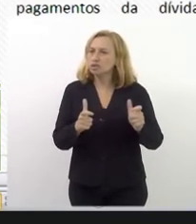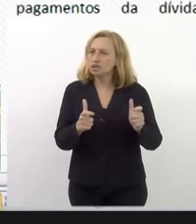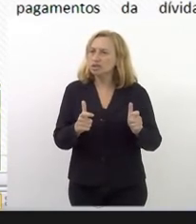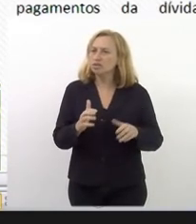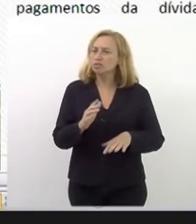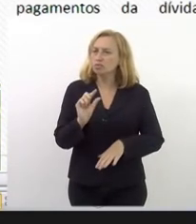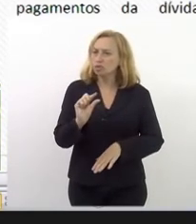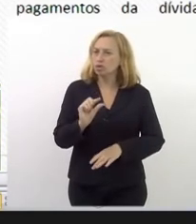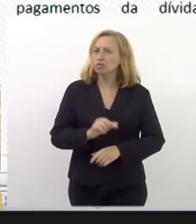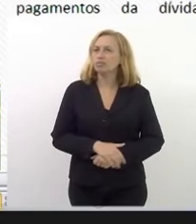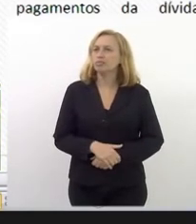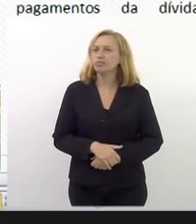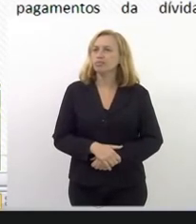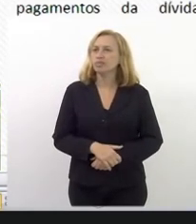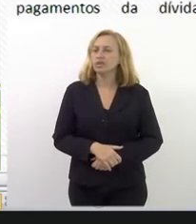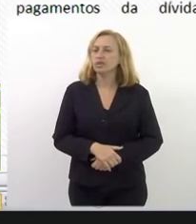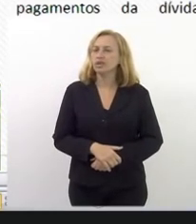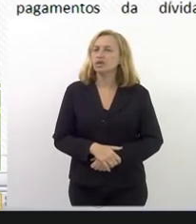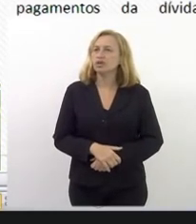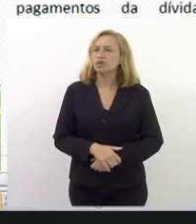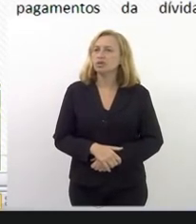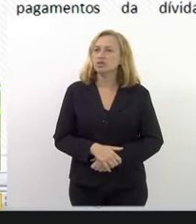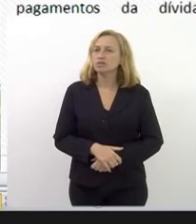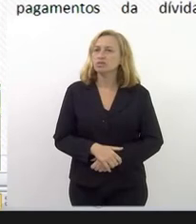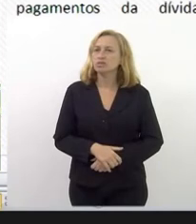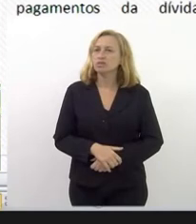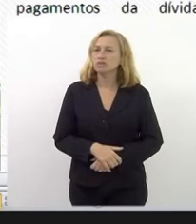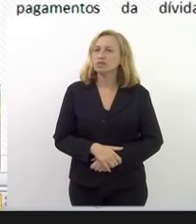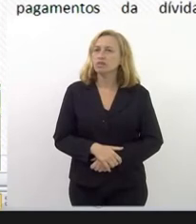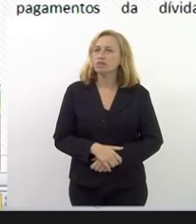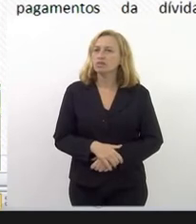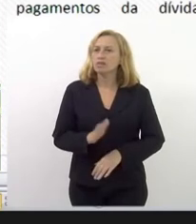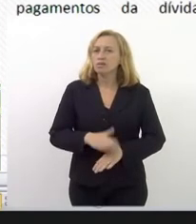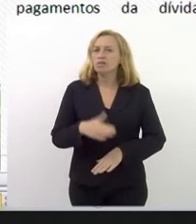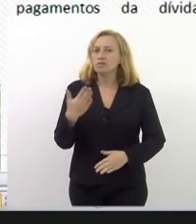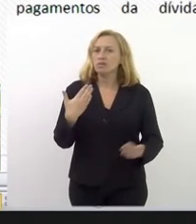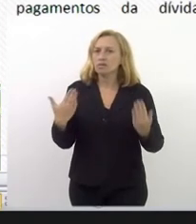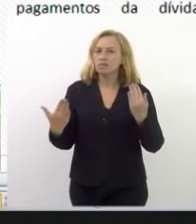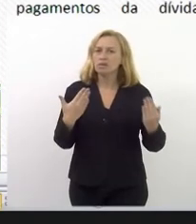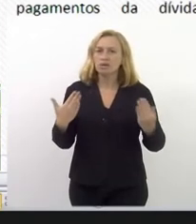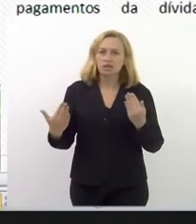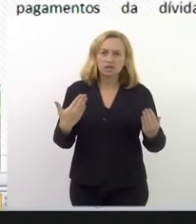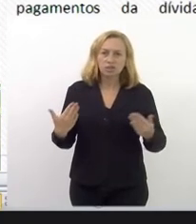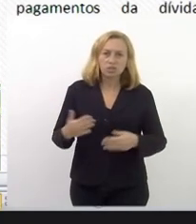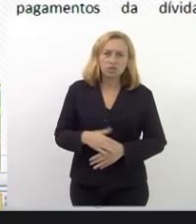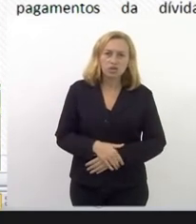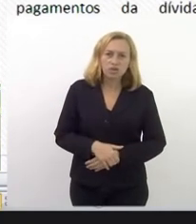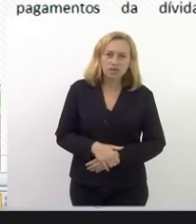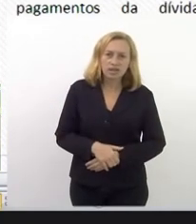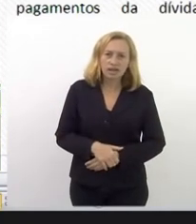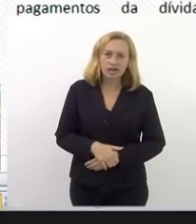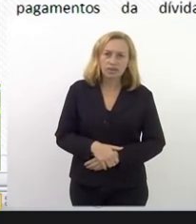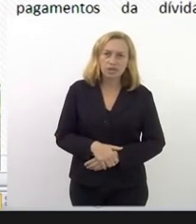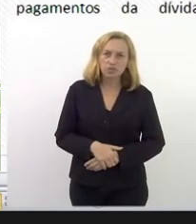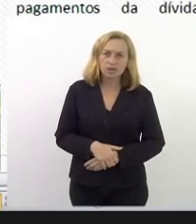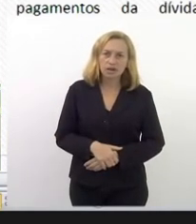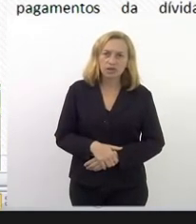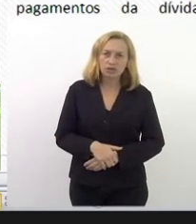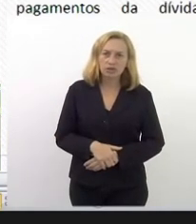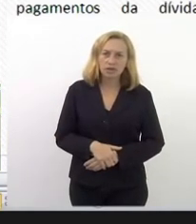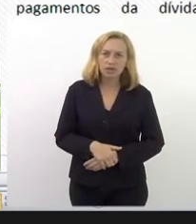Um pouquinho, só para muito mais comparativos, né? Para se ver a